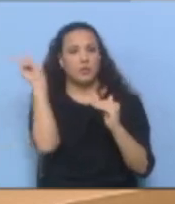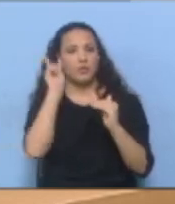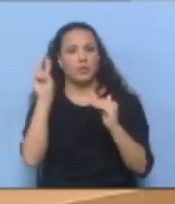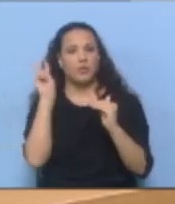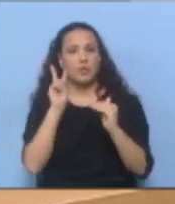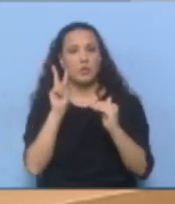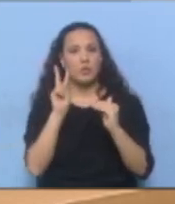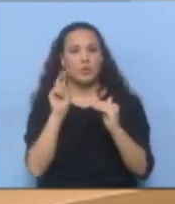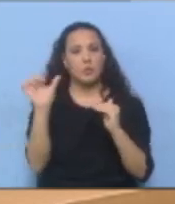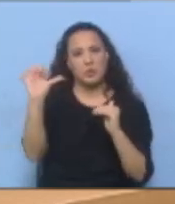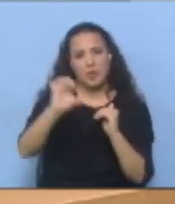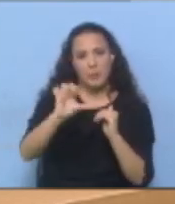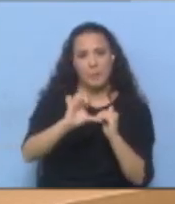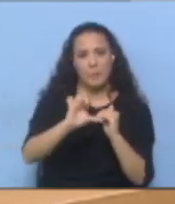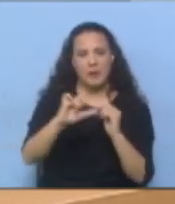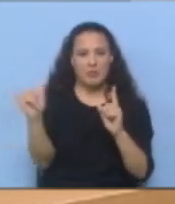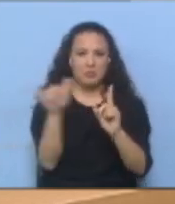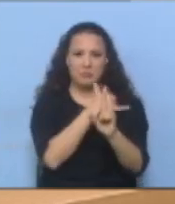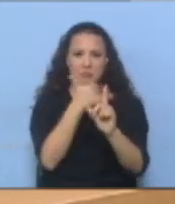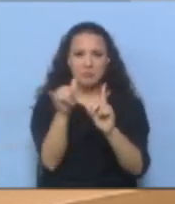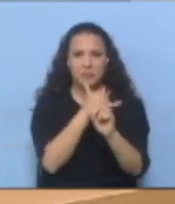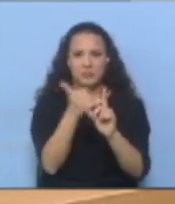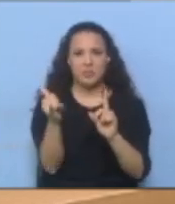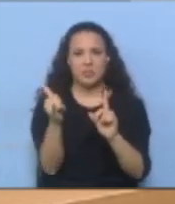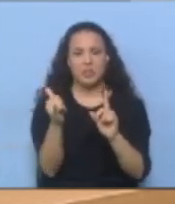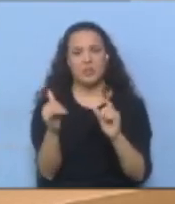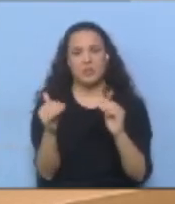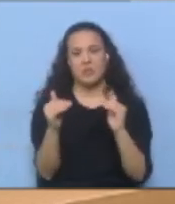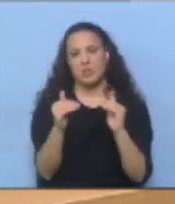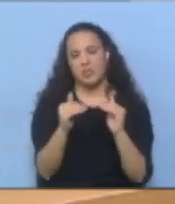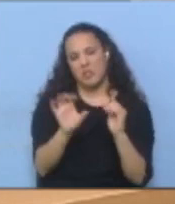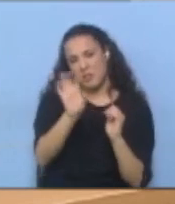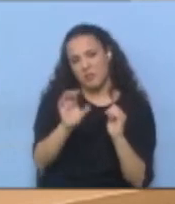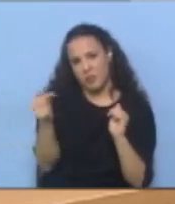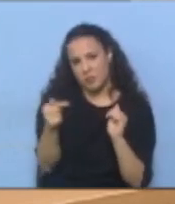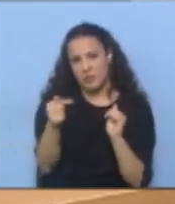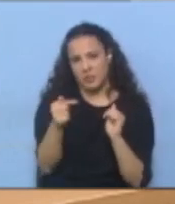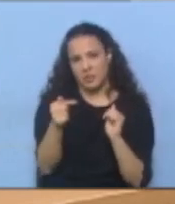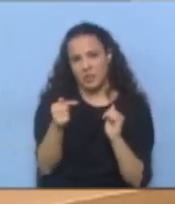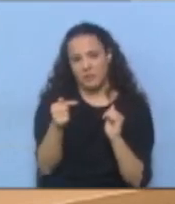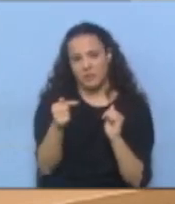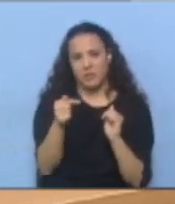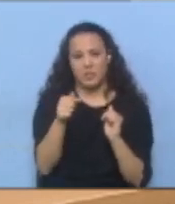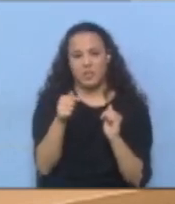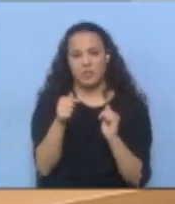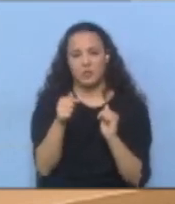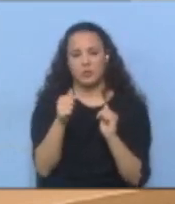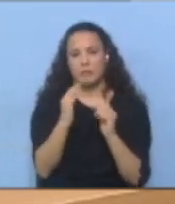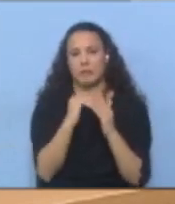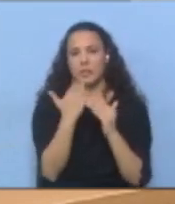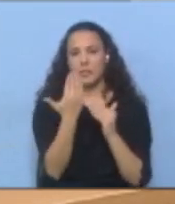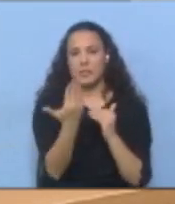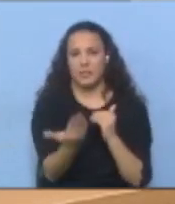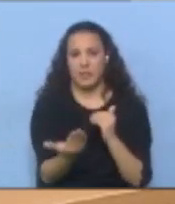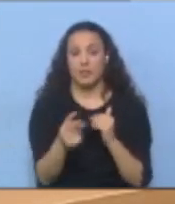de mau, mais a violência e os aspectos negativos, se calhar que iremos falar um pouco mais à frente. Sim. Portanto, há este reflexo da sociedade, mas também há outra coisa,